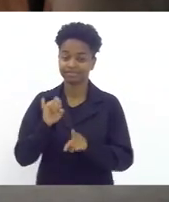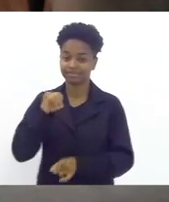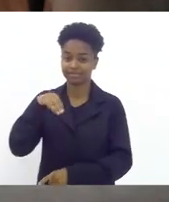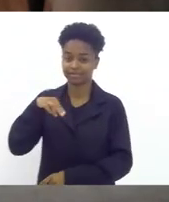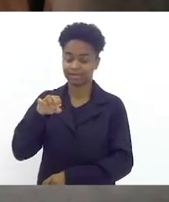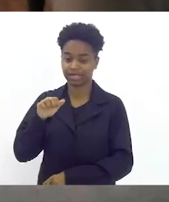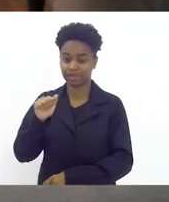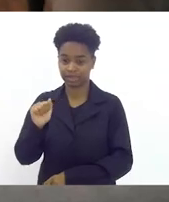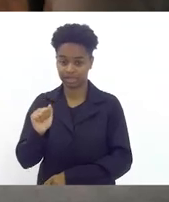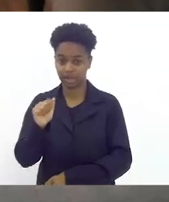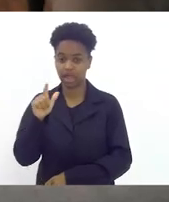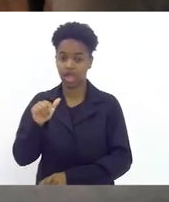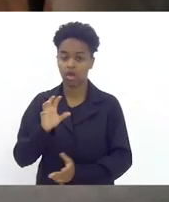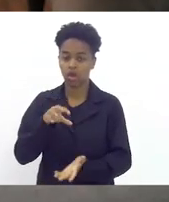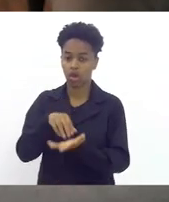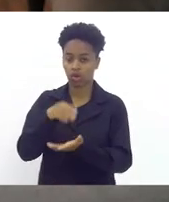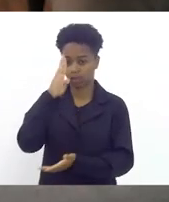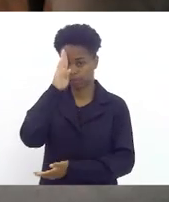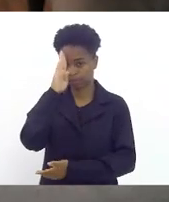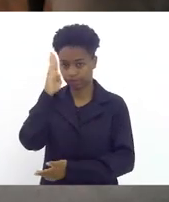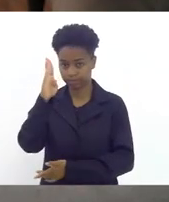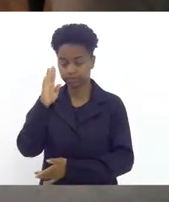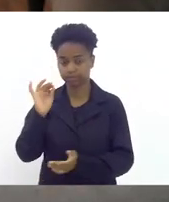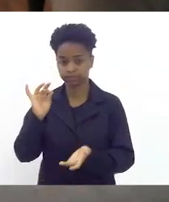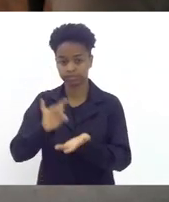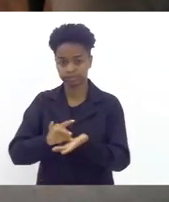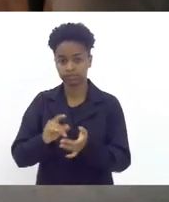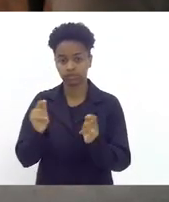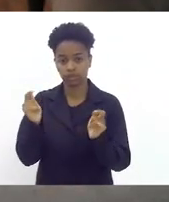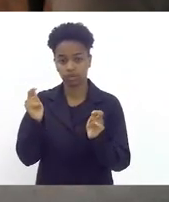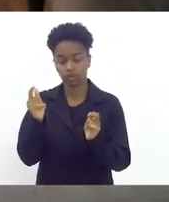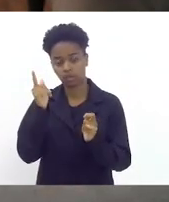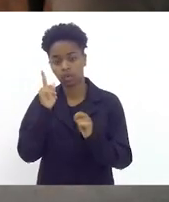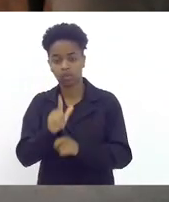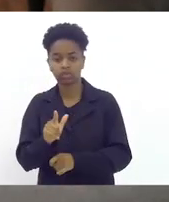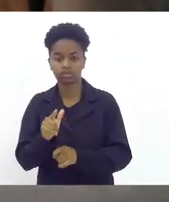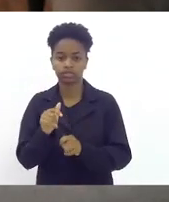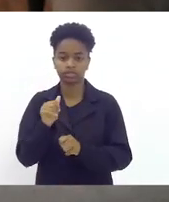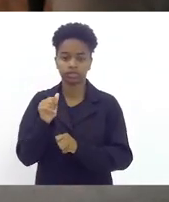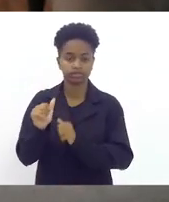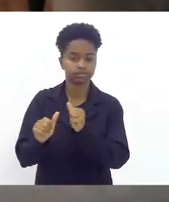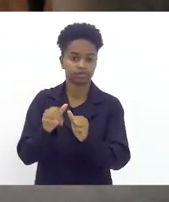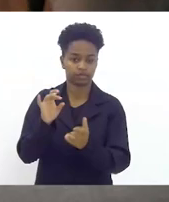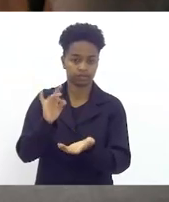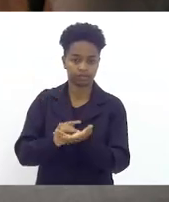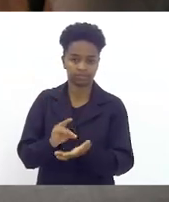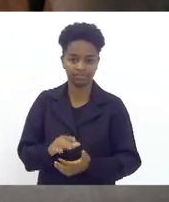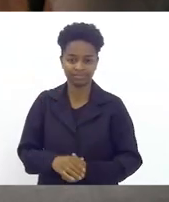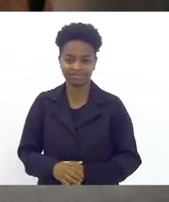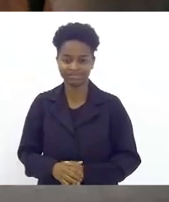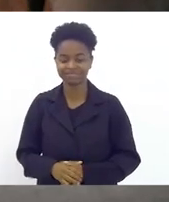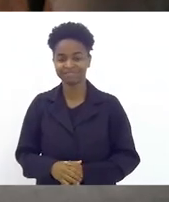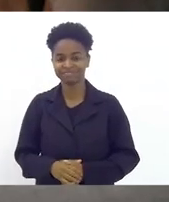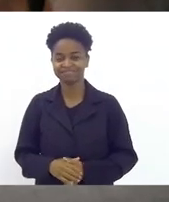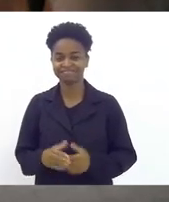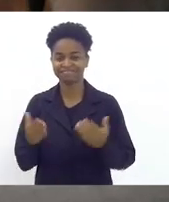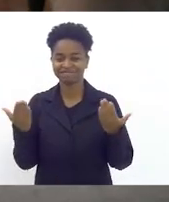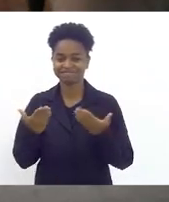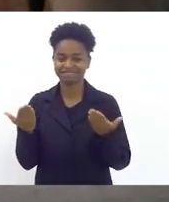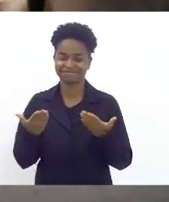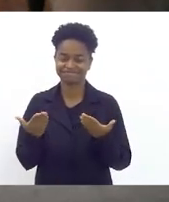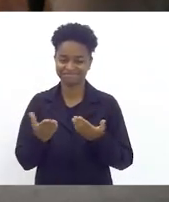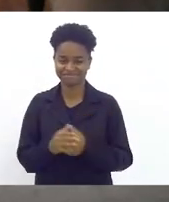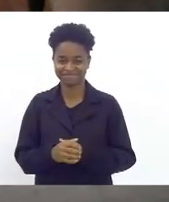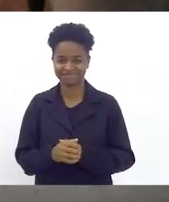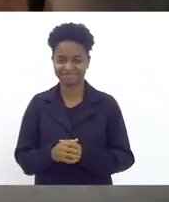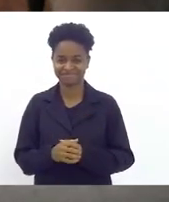é um órgão fundamental para que isso realmente se transforme numa realidade né porque hoje em dia é